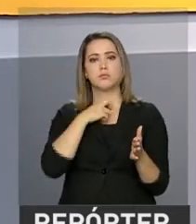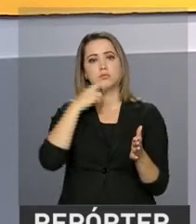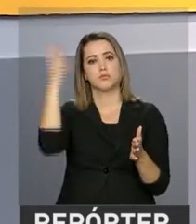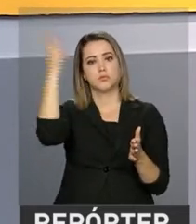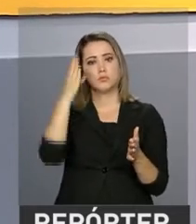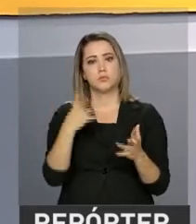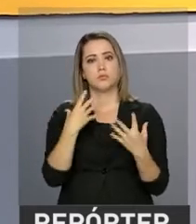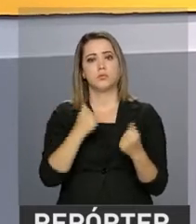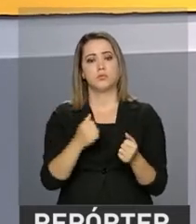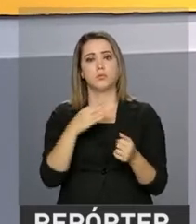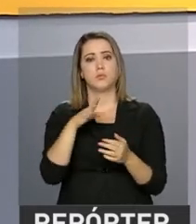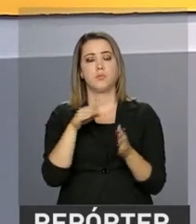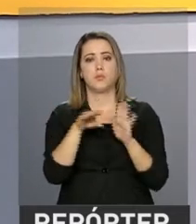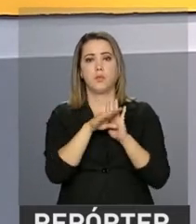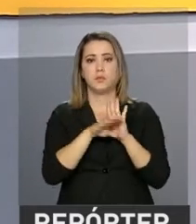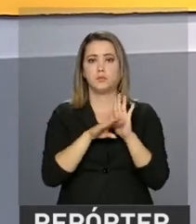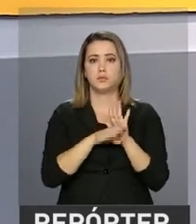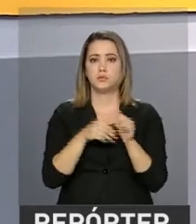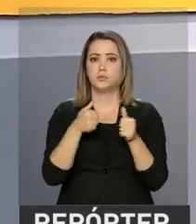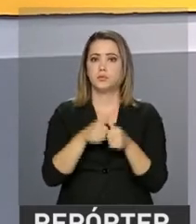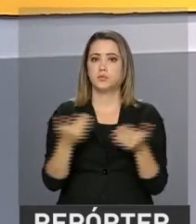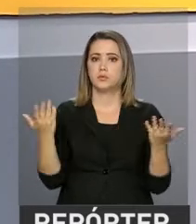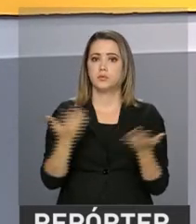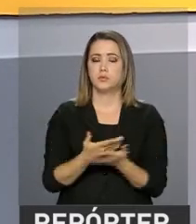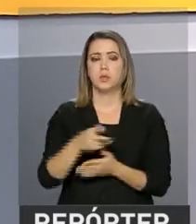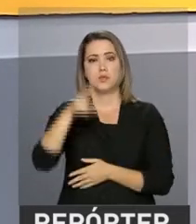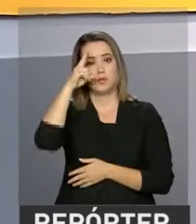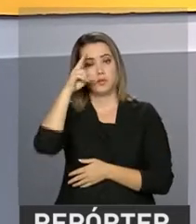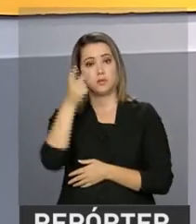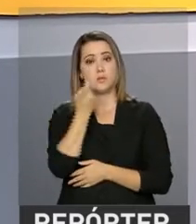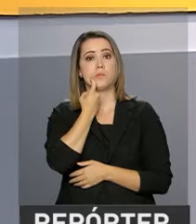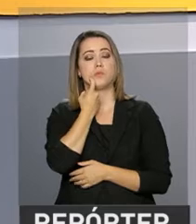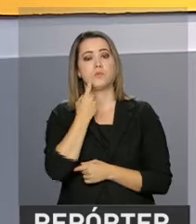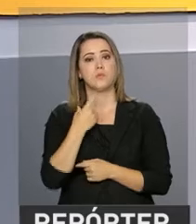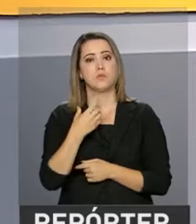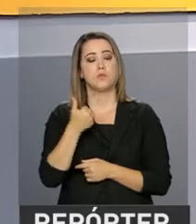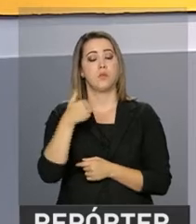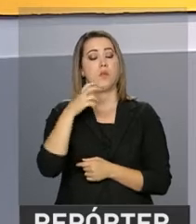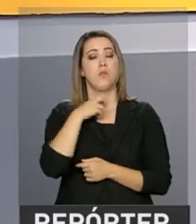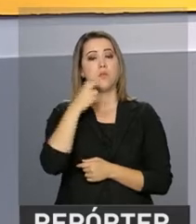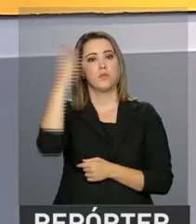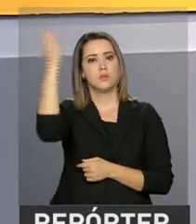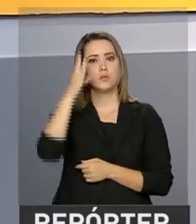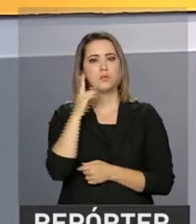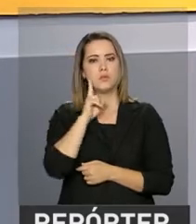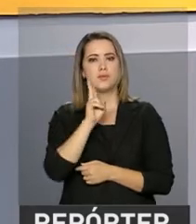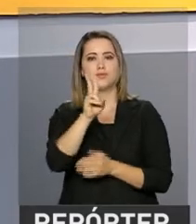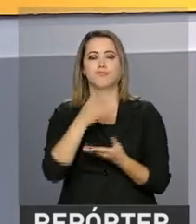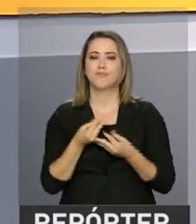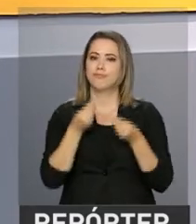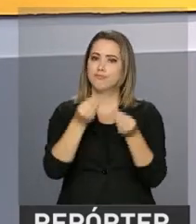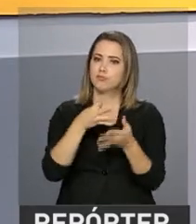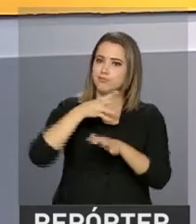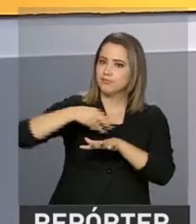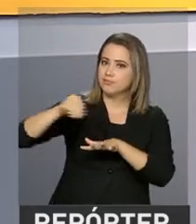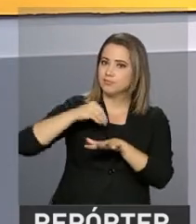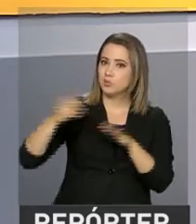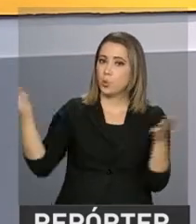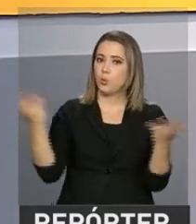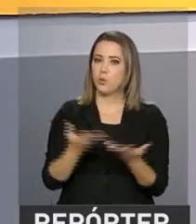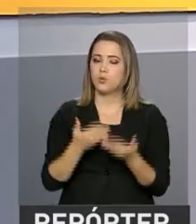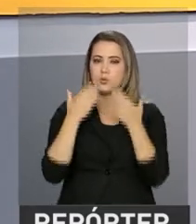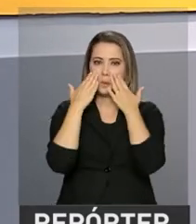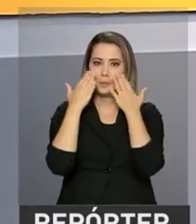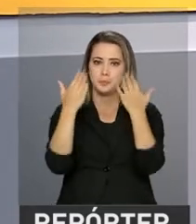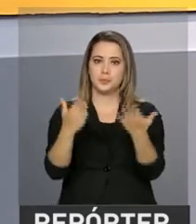rádio que vai ao ar de segunda a sexta às 19 horas a voz do brasil leva você as últimas notícias do governo federal e hoje está